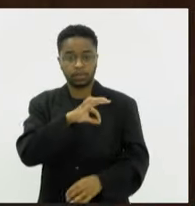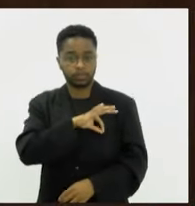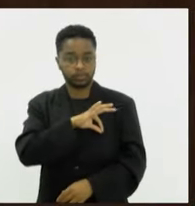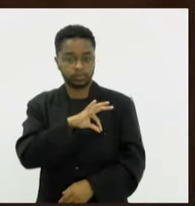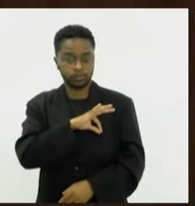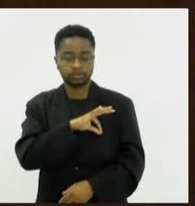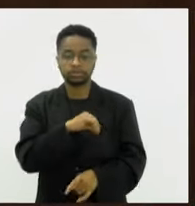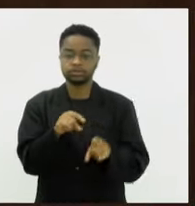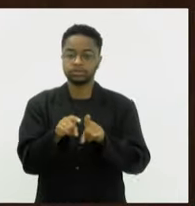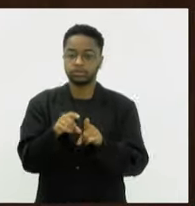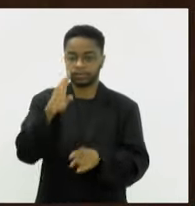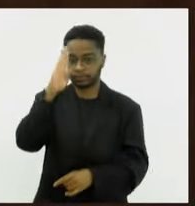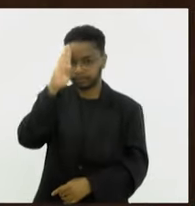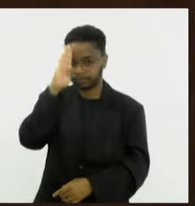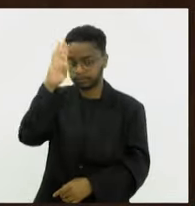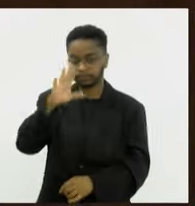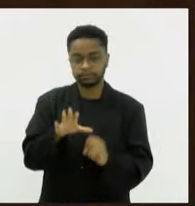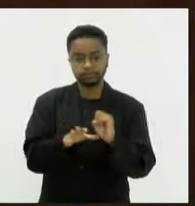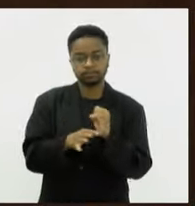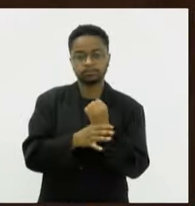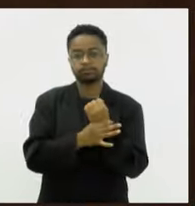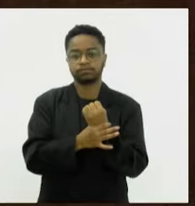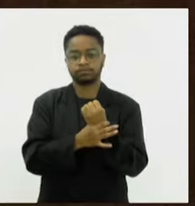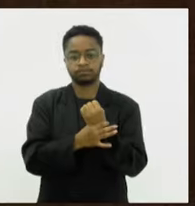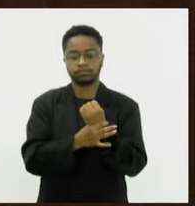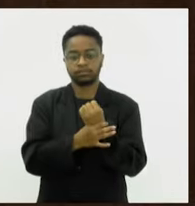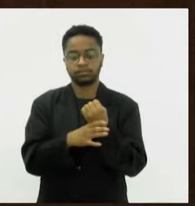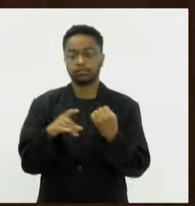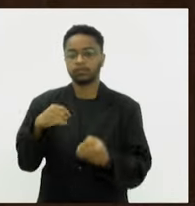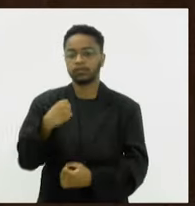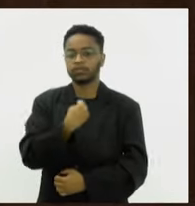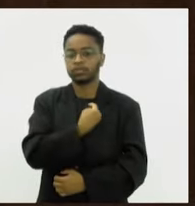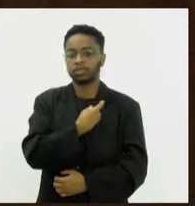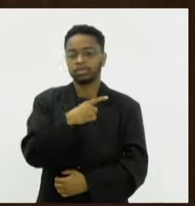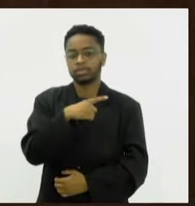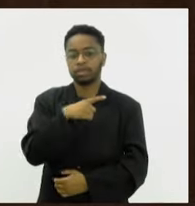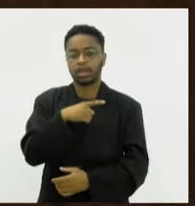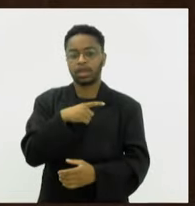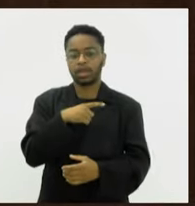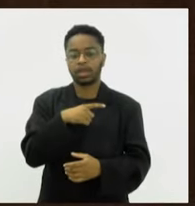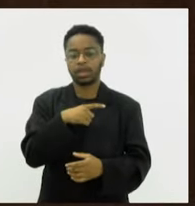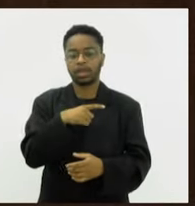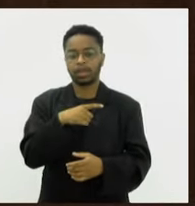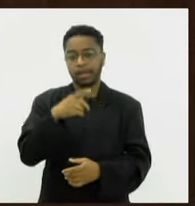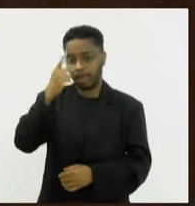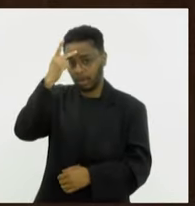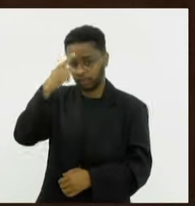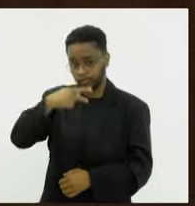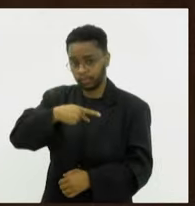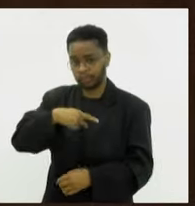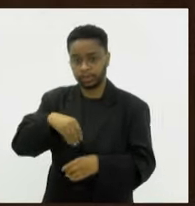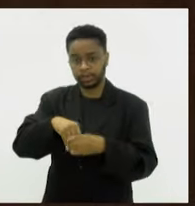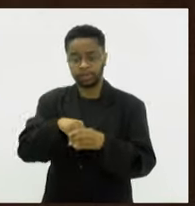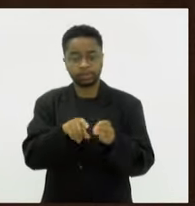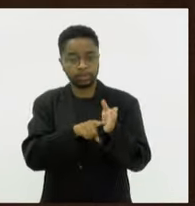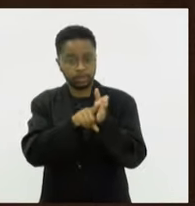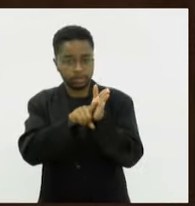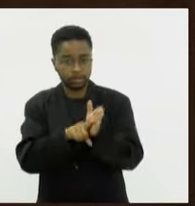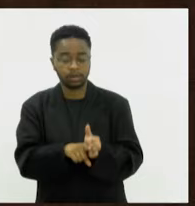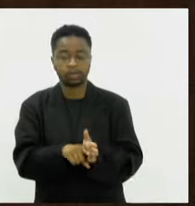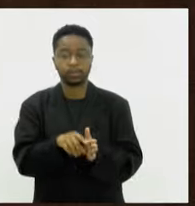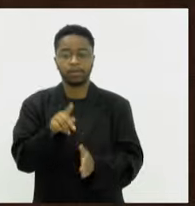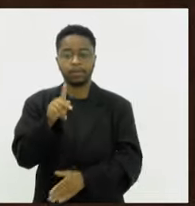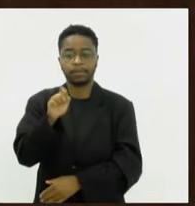policiais, em especial garantindo que a gente tenha autonomia na perícia, afinal de contas, precisamos lembrar